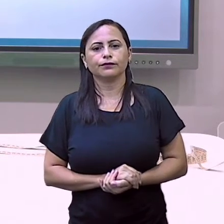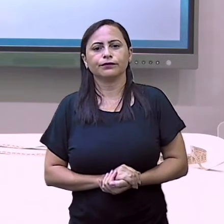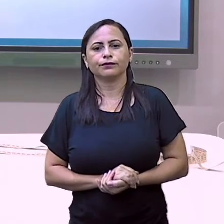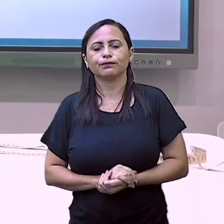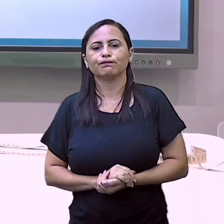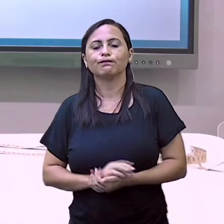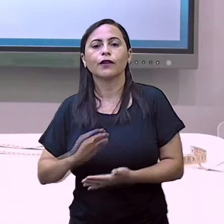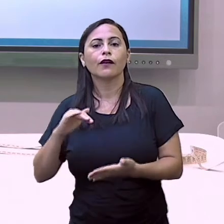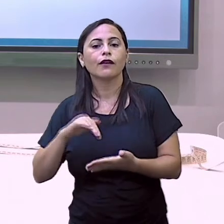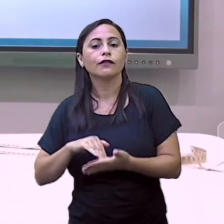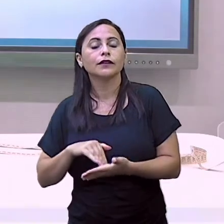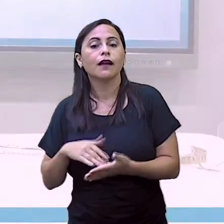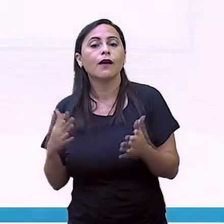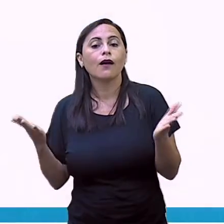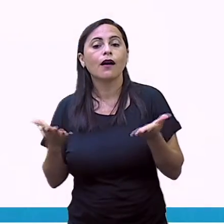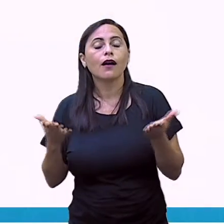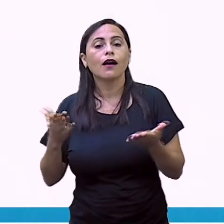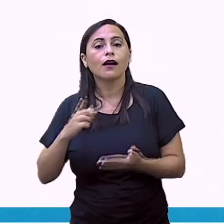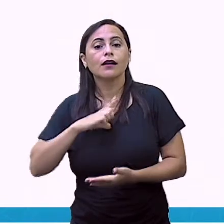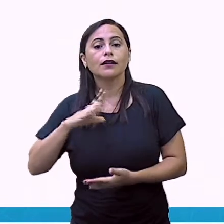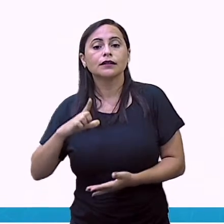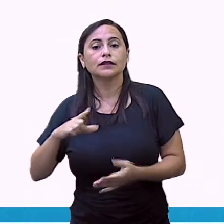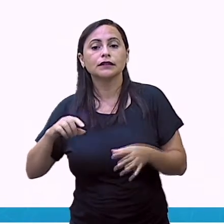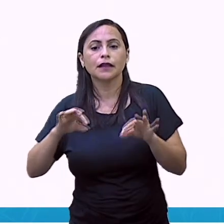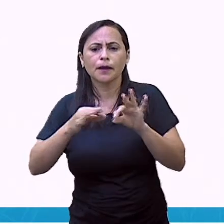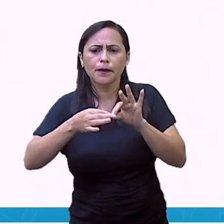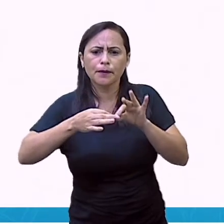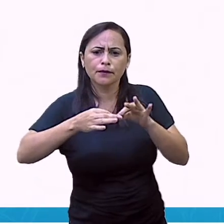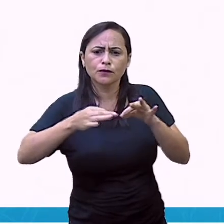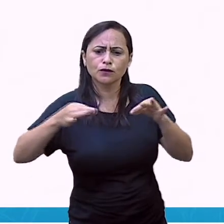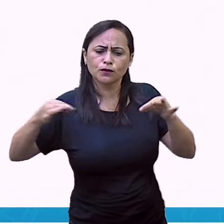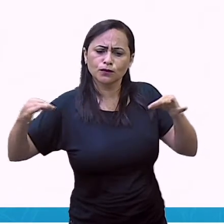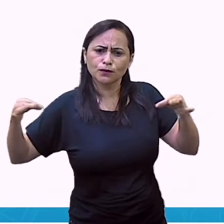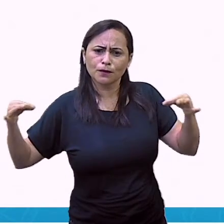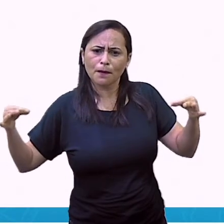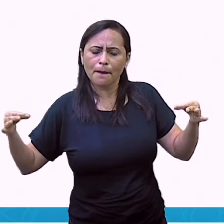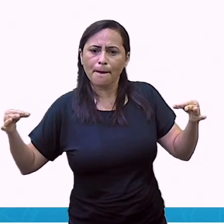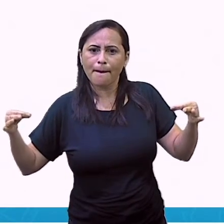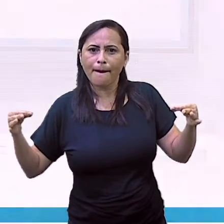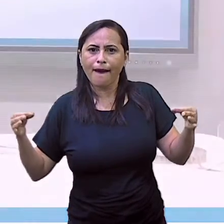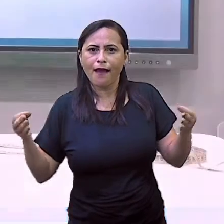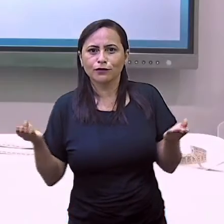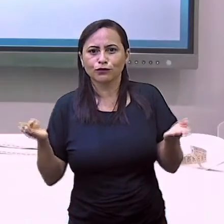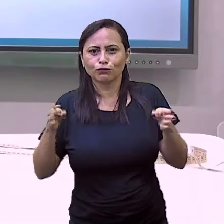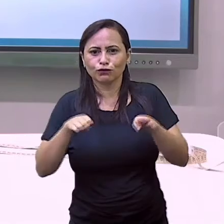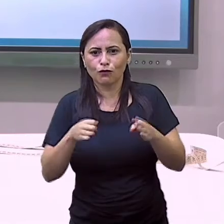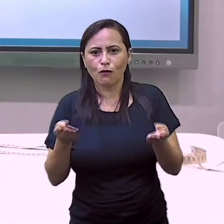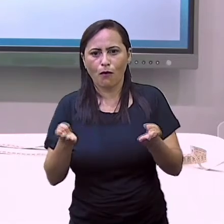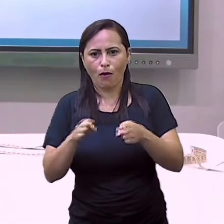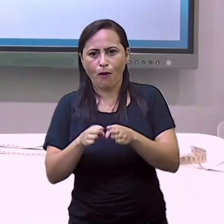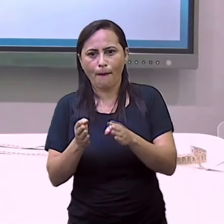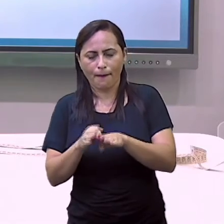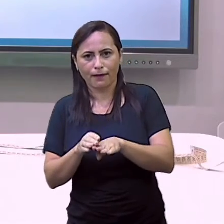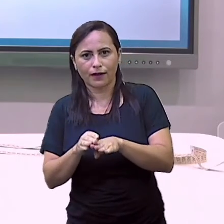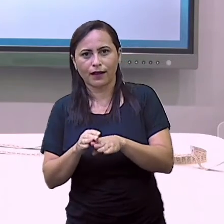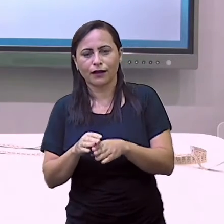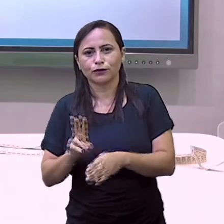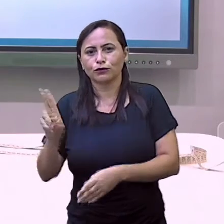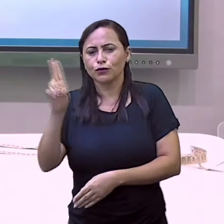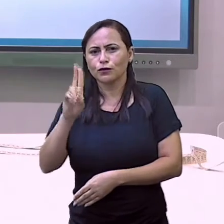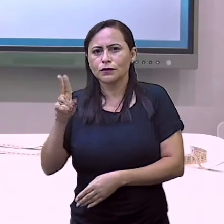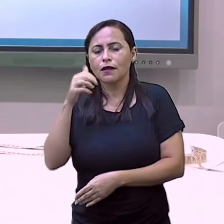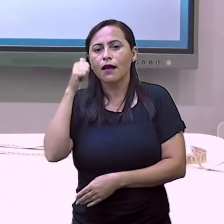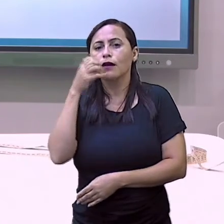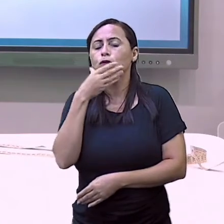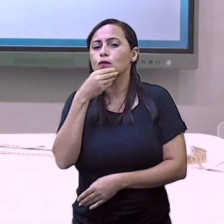E por último, aqui nós temos o metro articulado, também muito utilizado por pedreiros, não é mesmo?